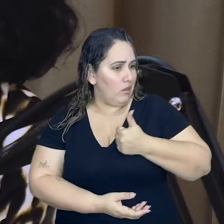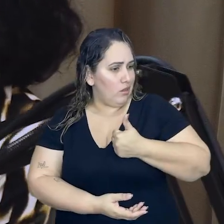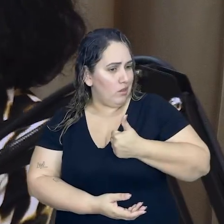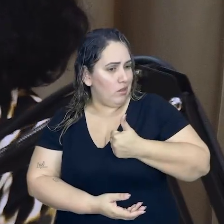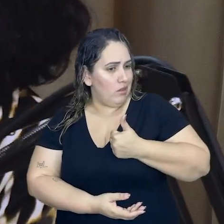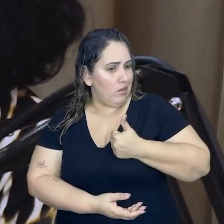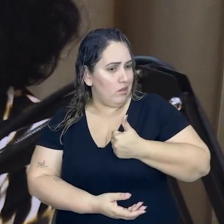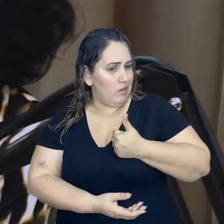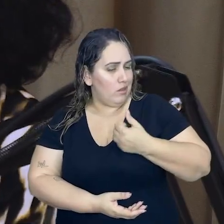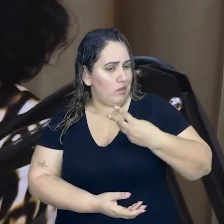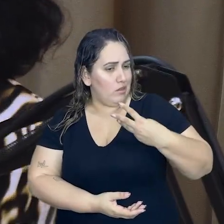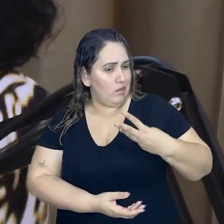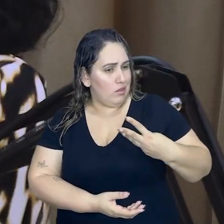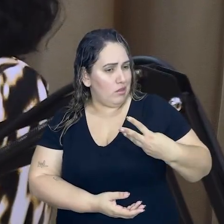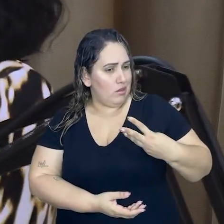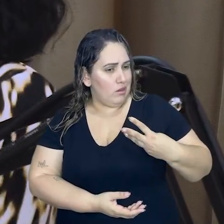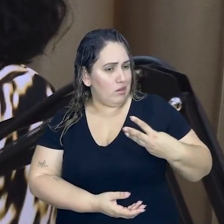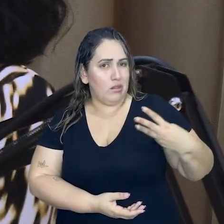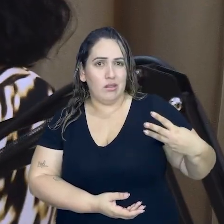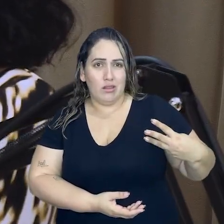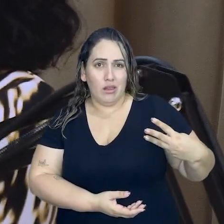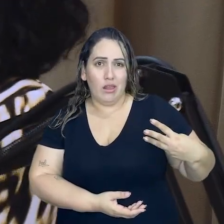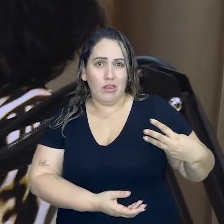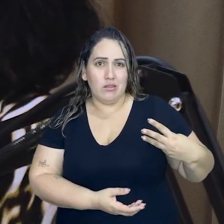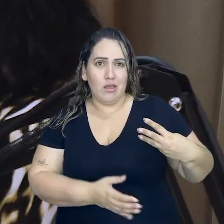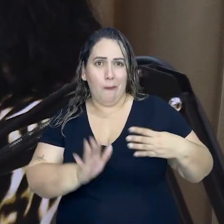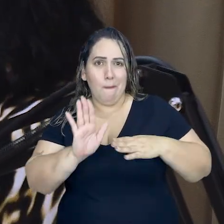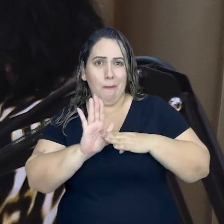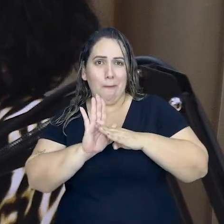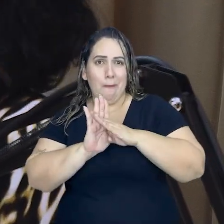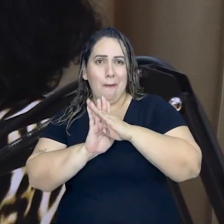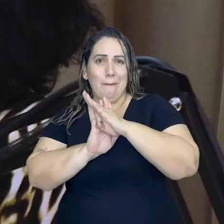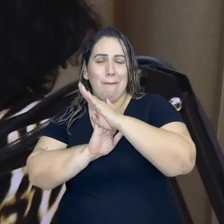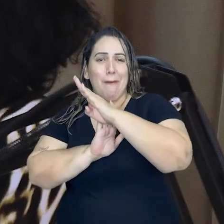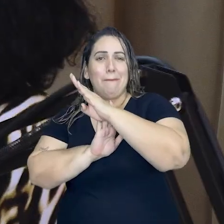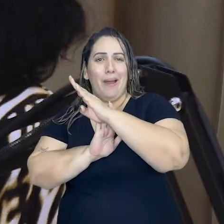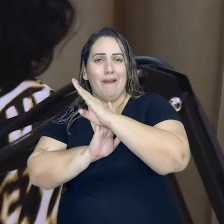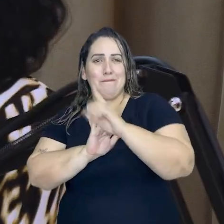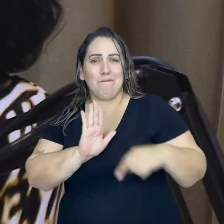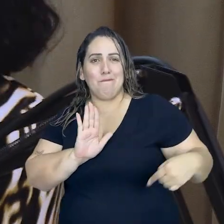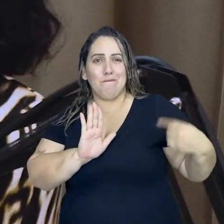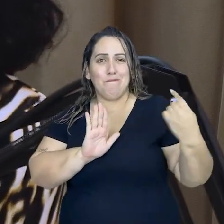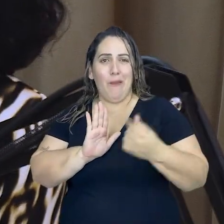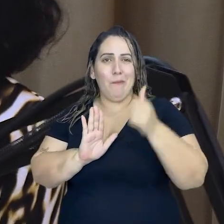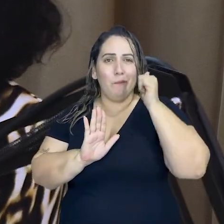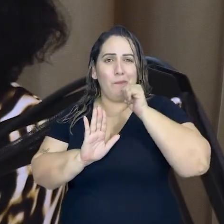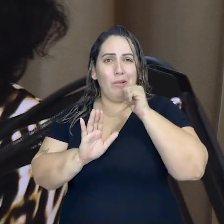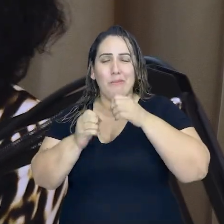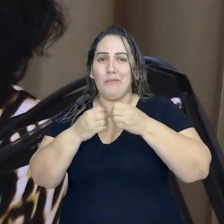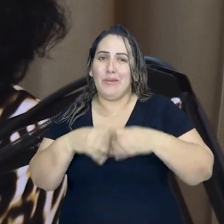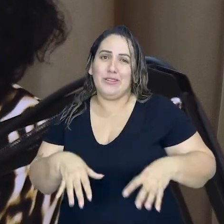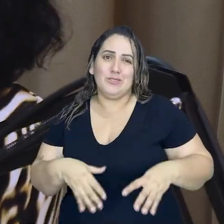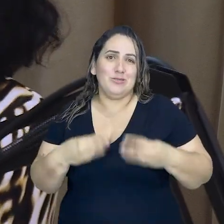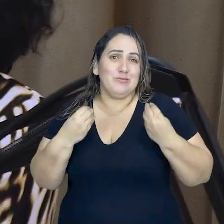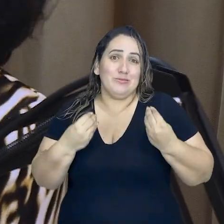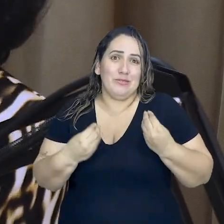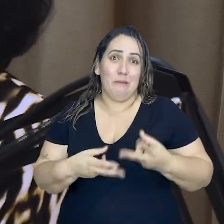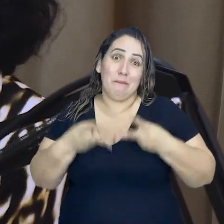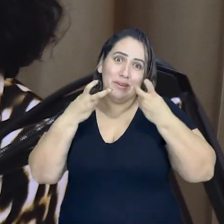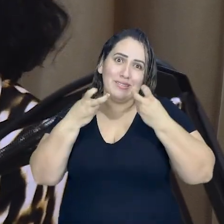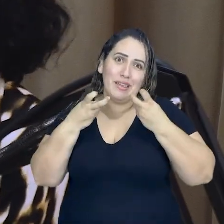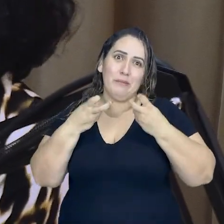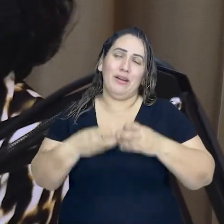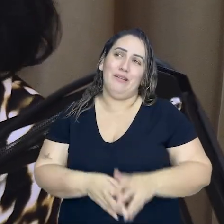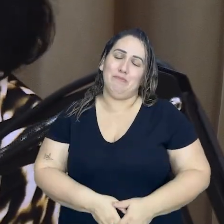as mulheres promissoras, como se define um homem candidato promissor e uma mulher candidata promissora? Esse